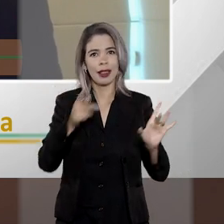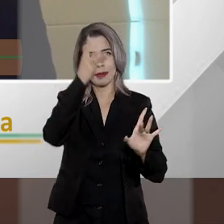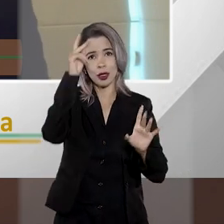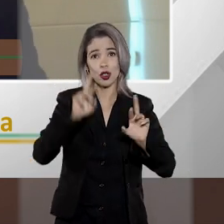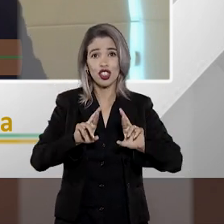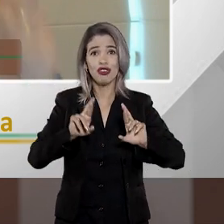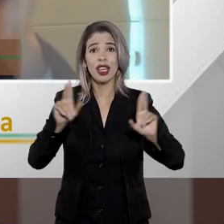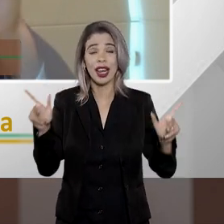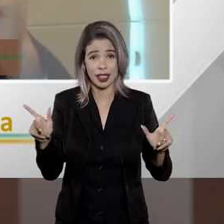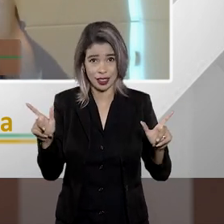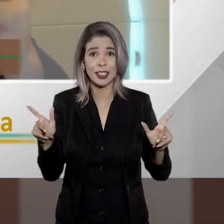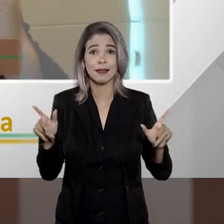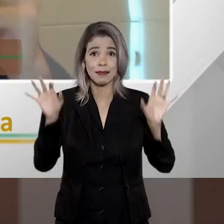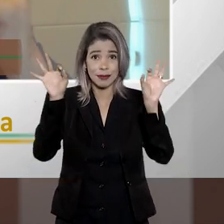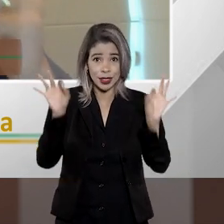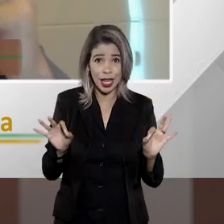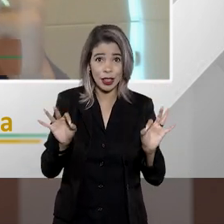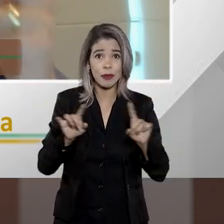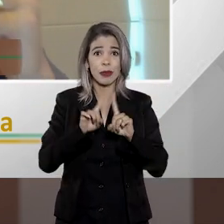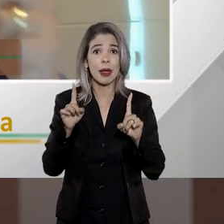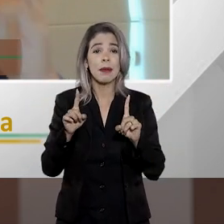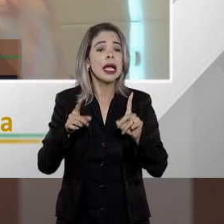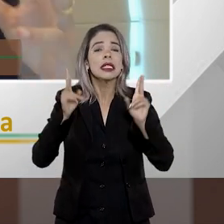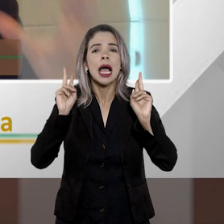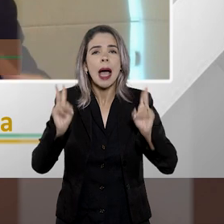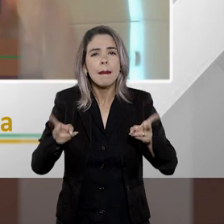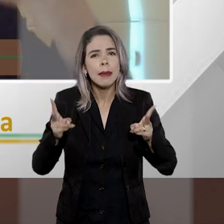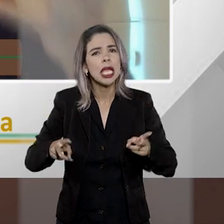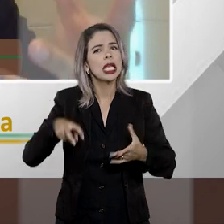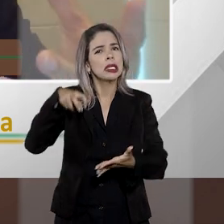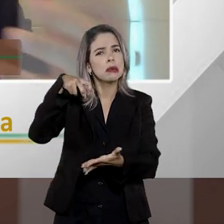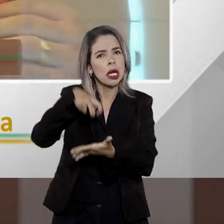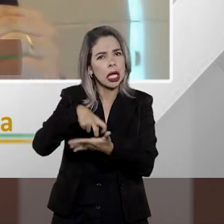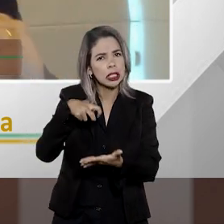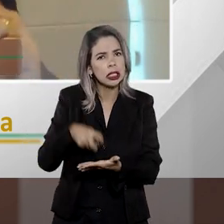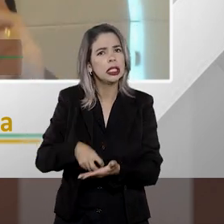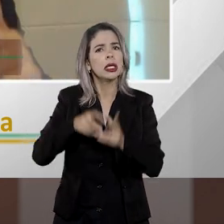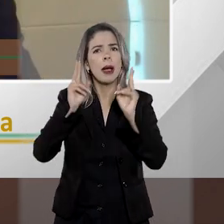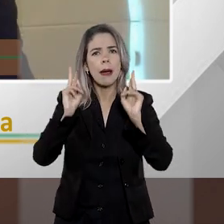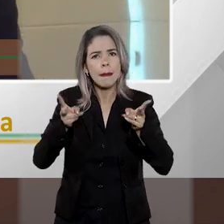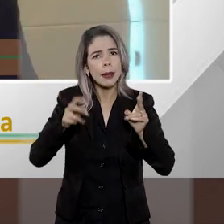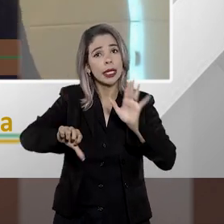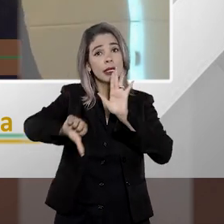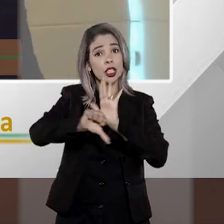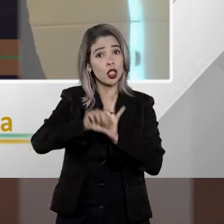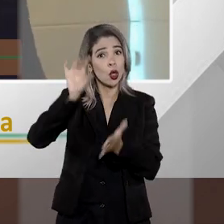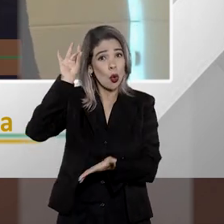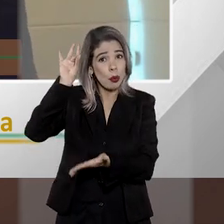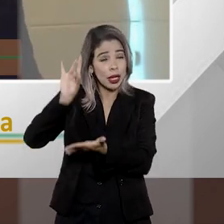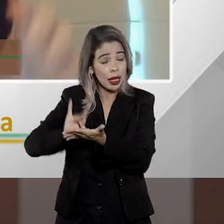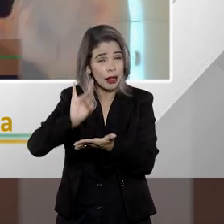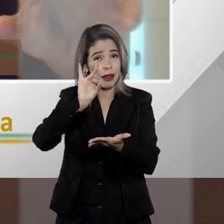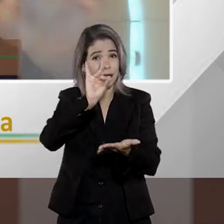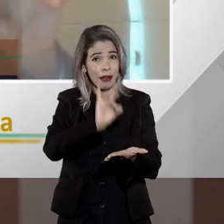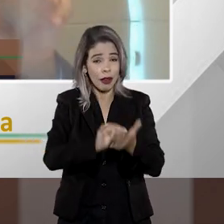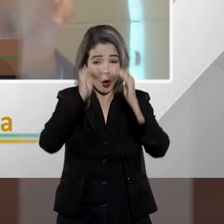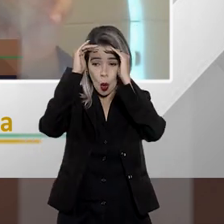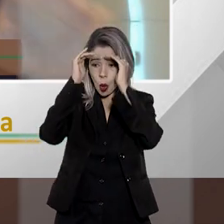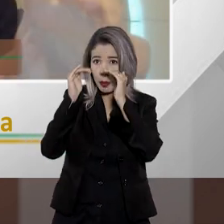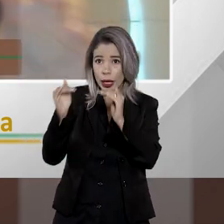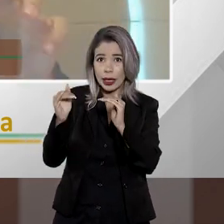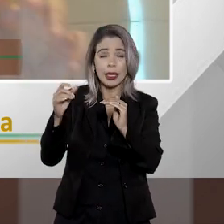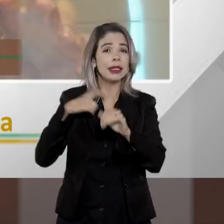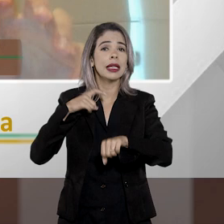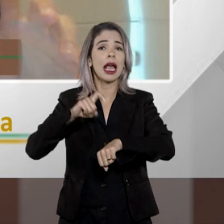plenamente possível que duas pessoas em situações semelhantes, com a mesma pena a ser cumprida, cumpram faticamente em